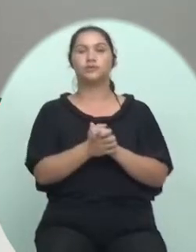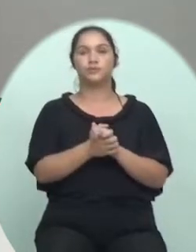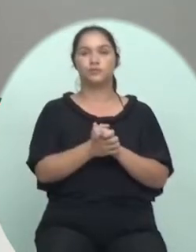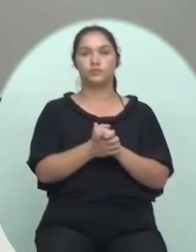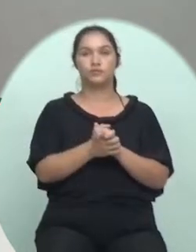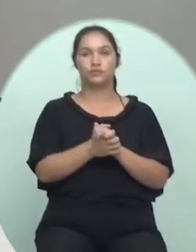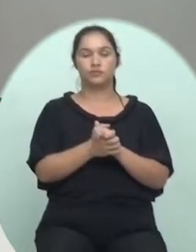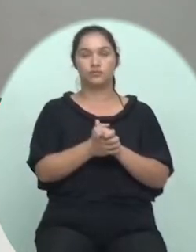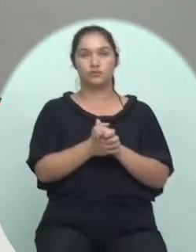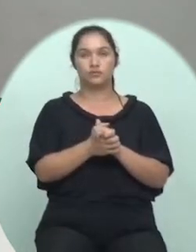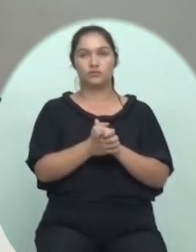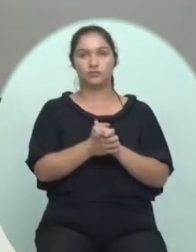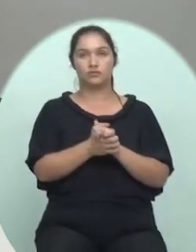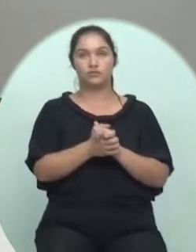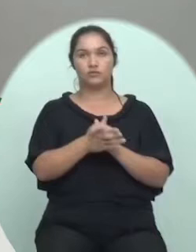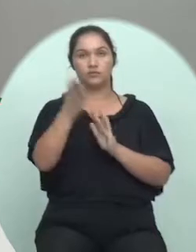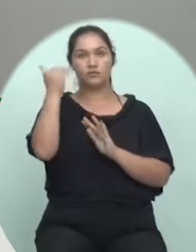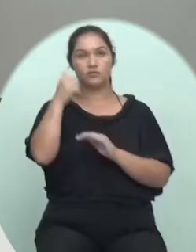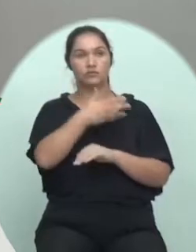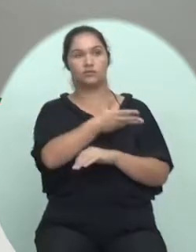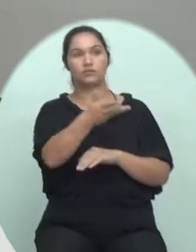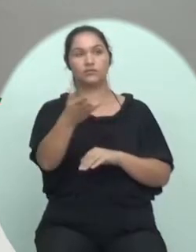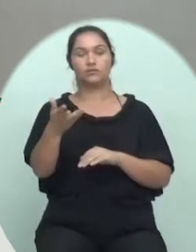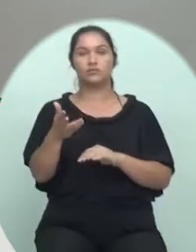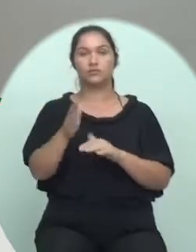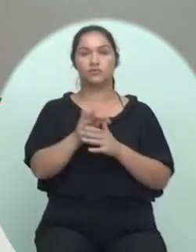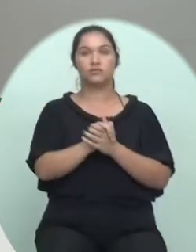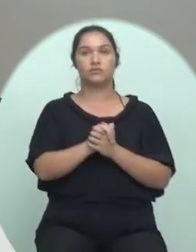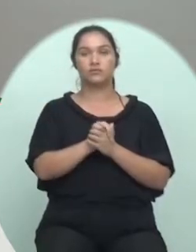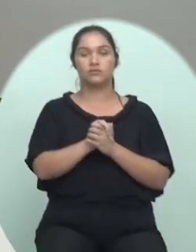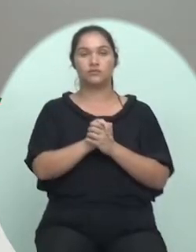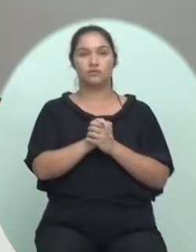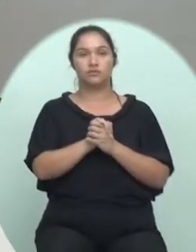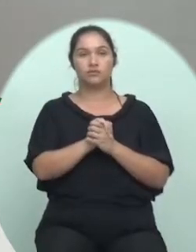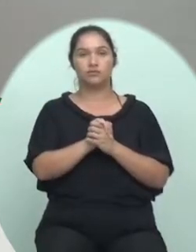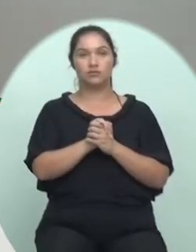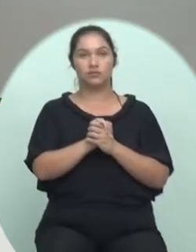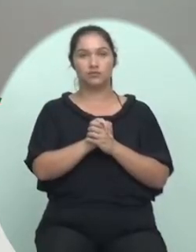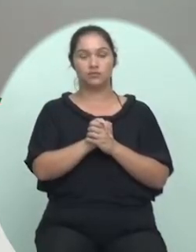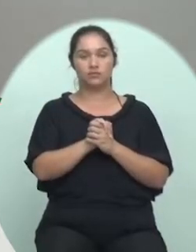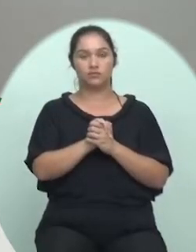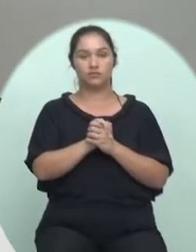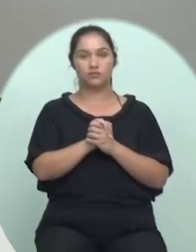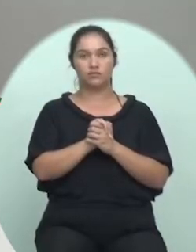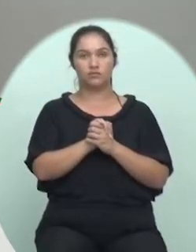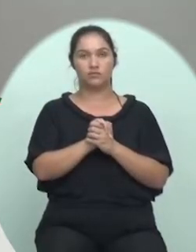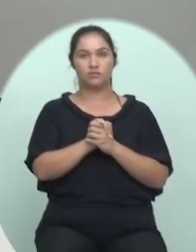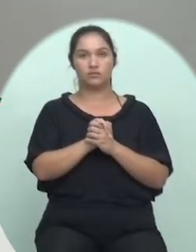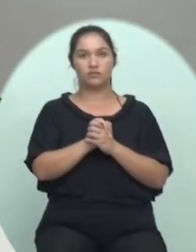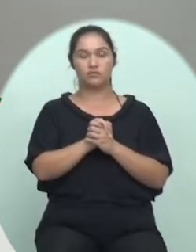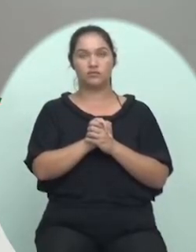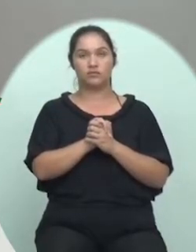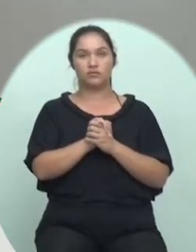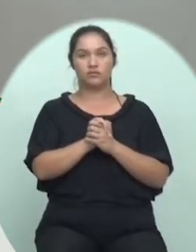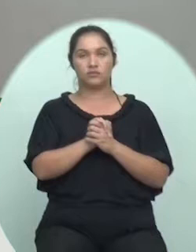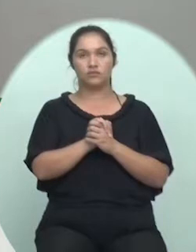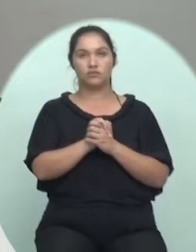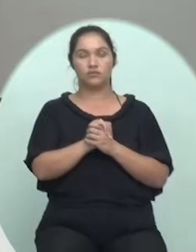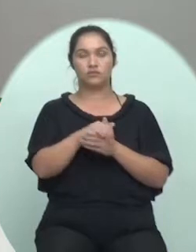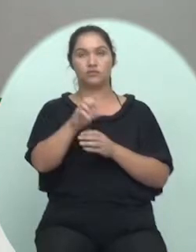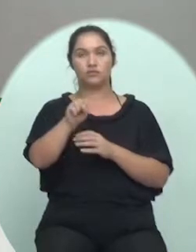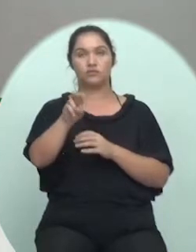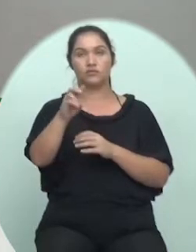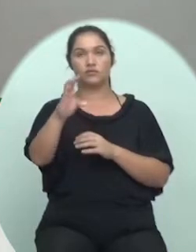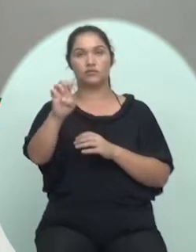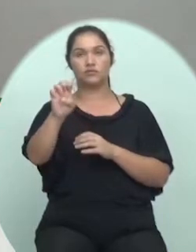conforme as expectativas de quem está lá do lado de fora, a sociedade. É o sucesso do trabalho de cada vereador, eu entendo, que